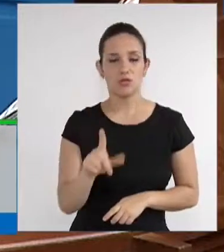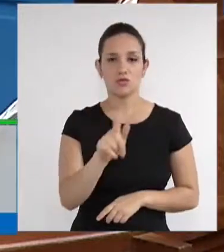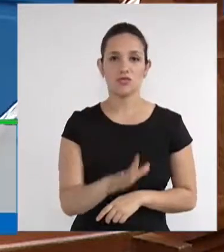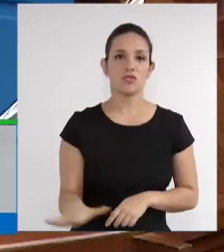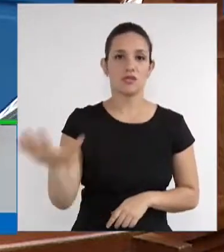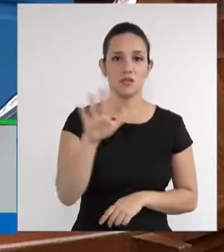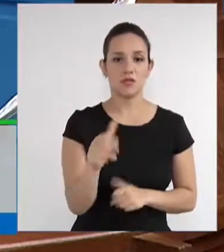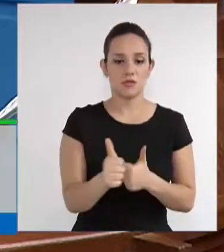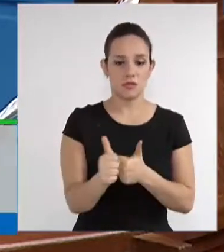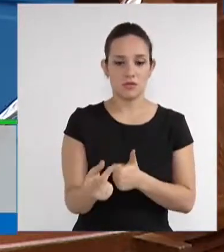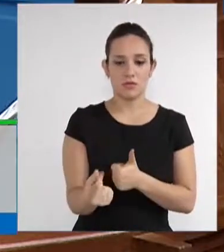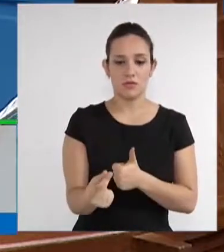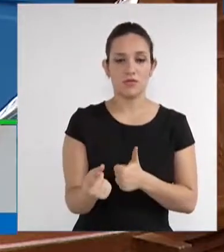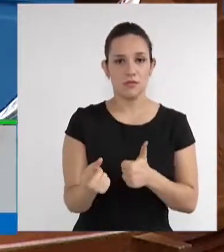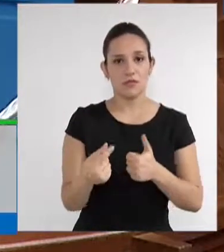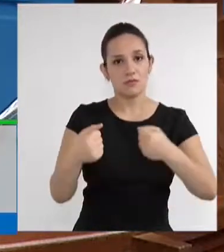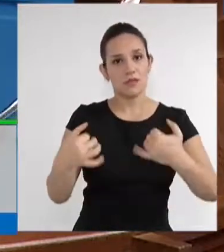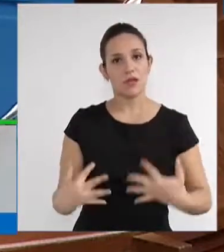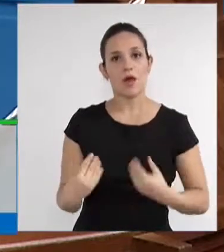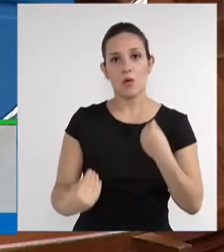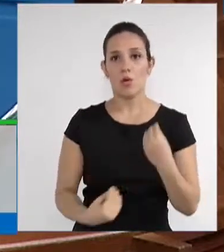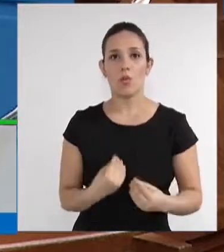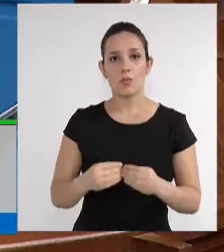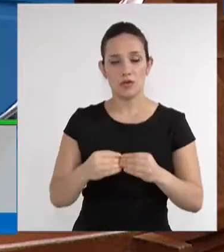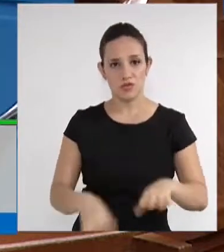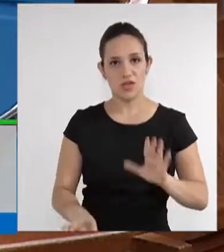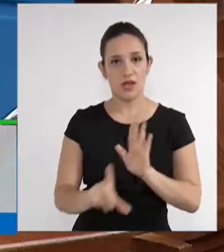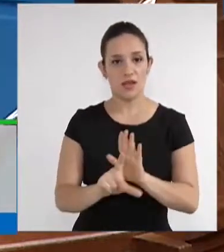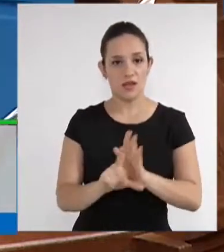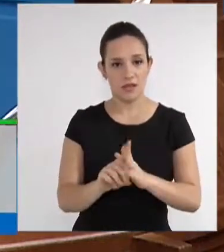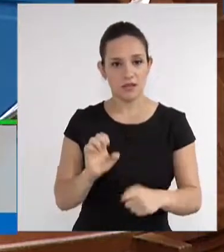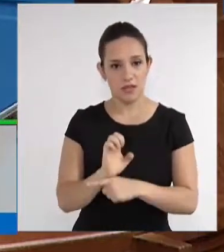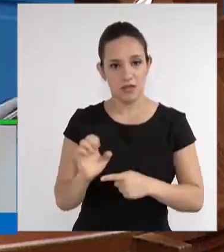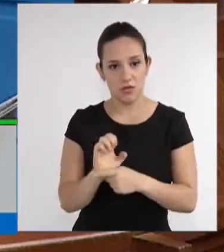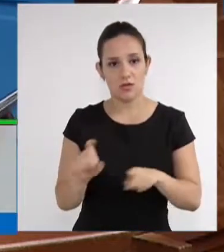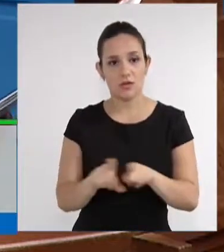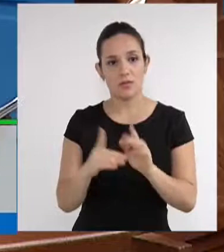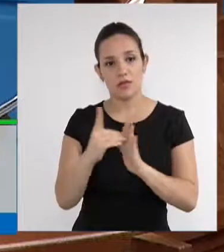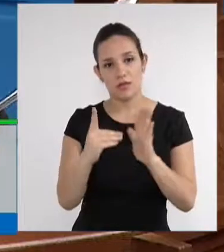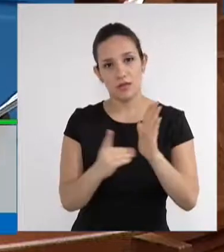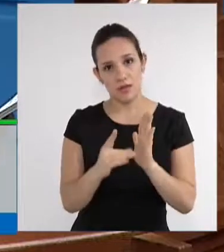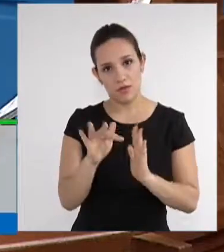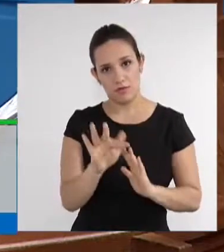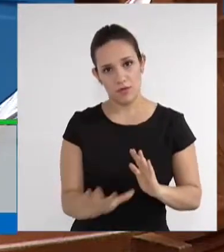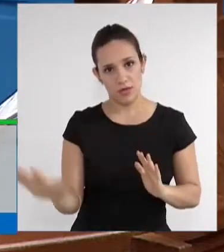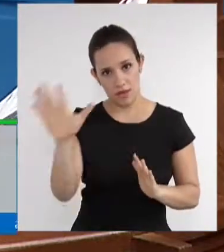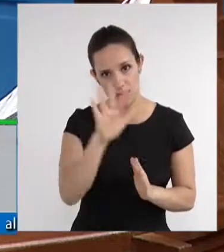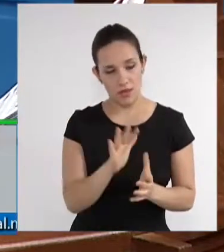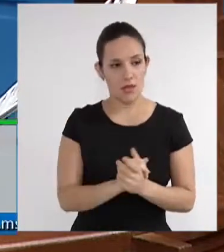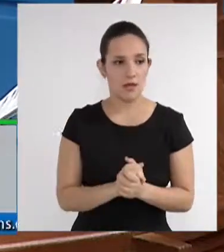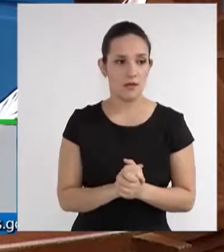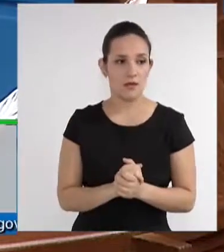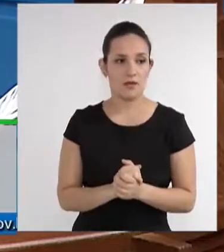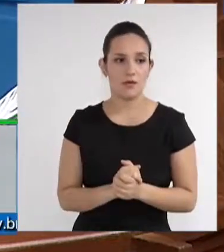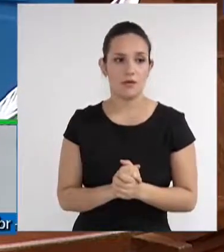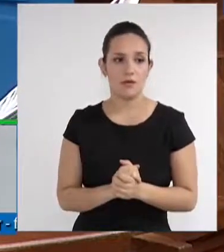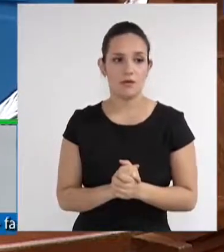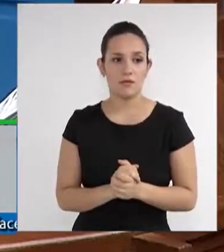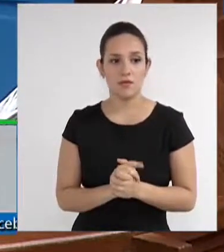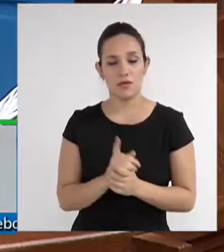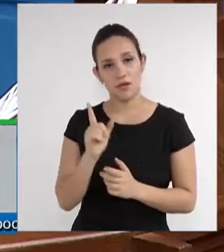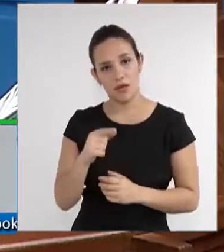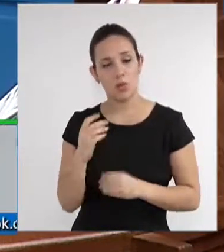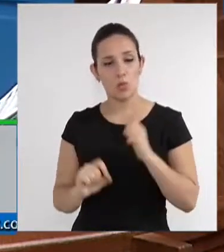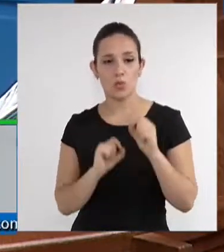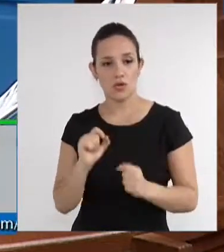falando sobre os impactos da Lei Estadual 5.203 e o Decreto Federal 9.412 nas compras